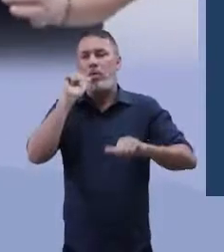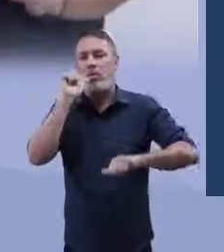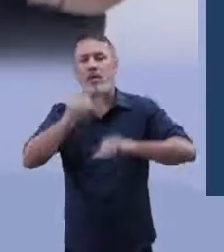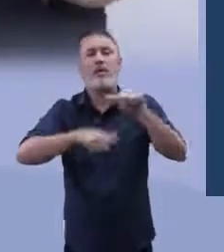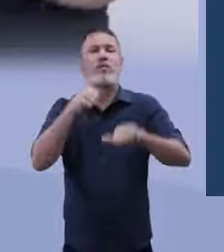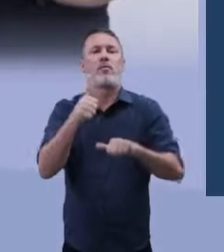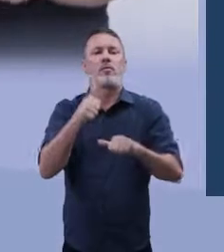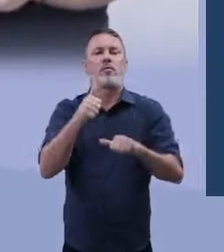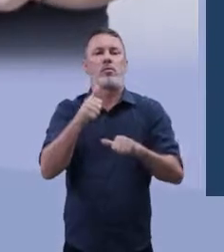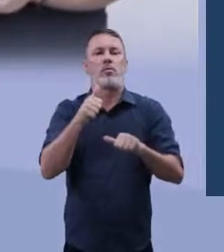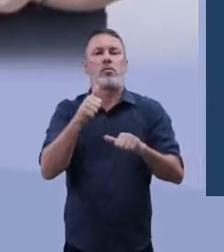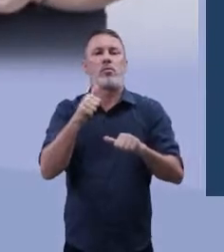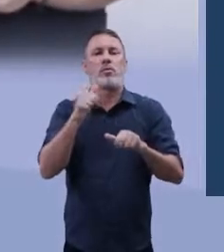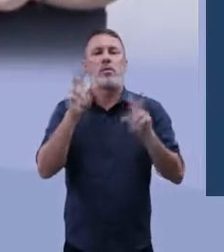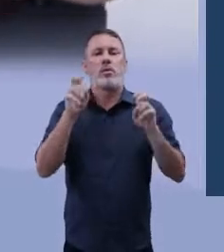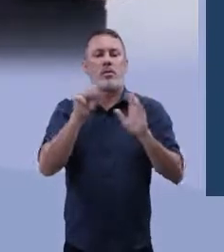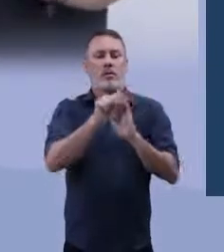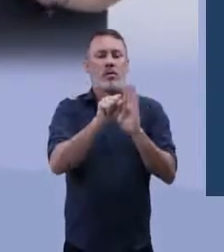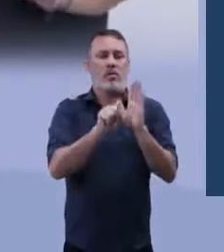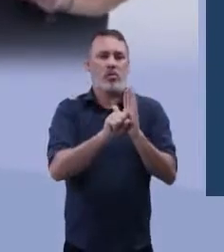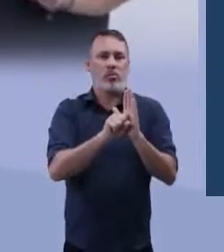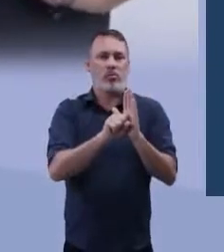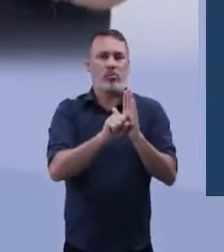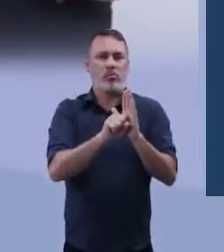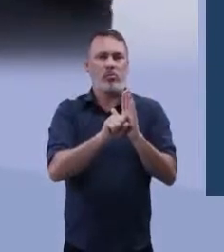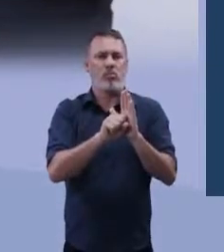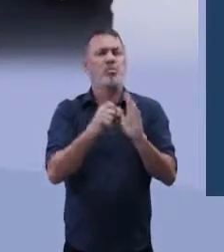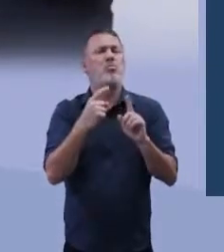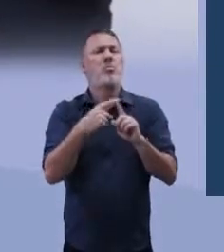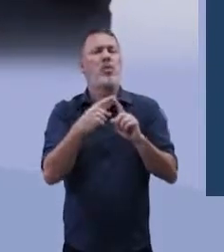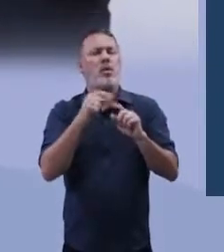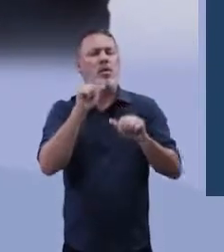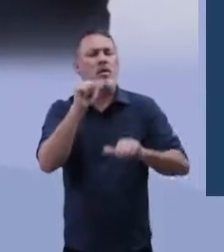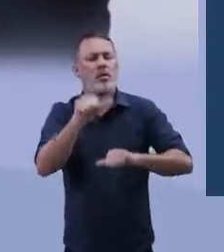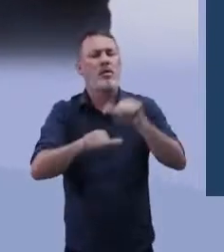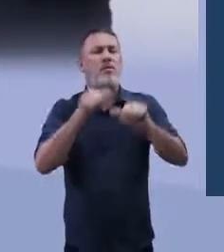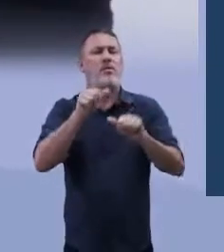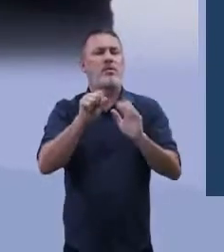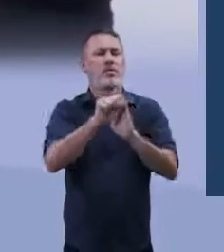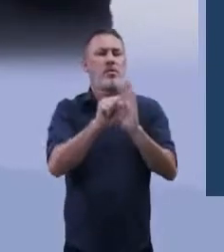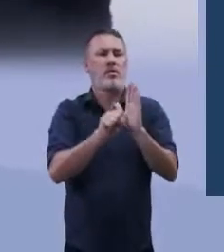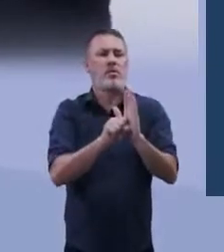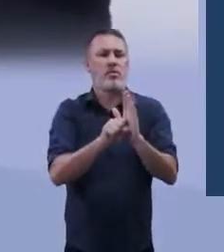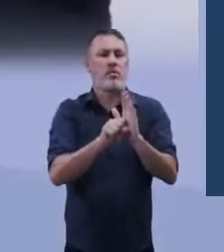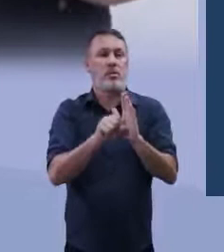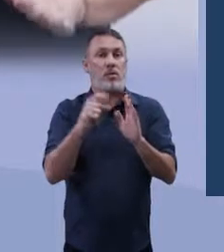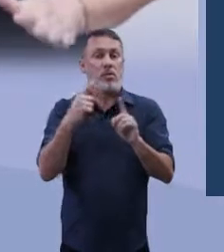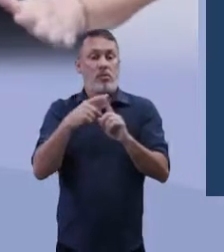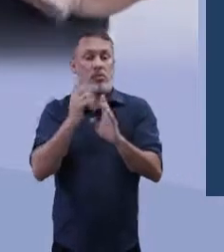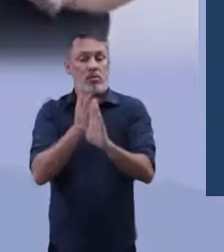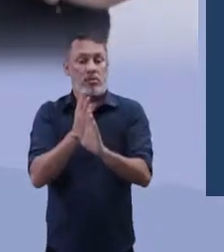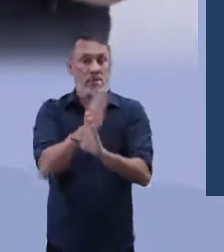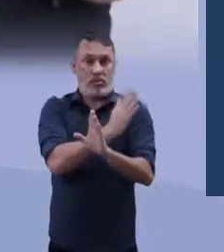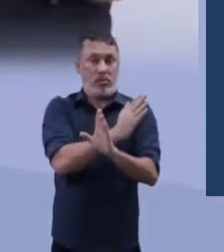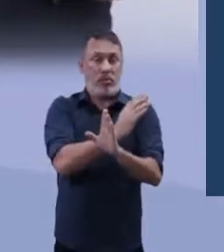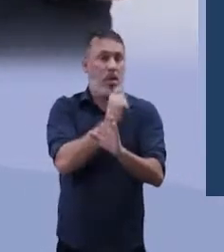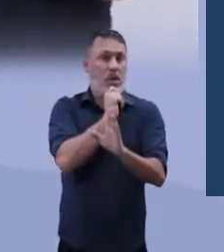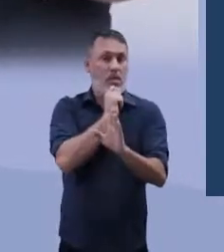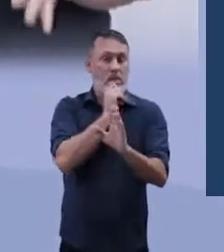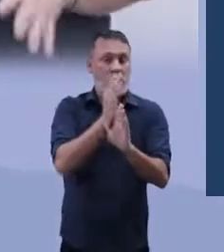começaram a ocorrer na virada do século. Nesse período, o homem conhece o